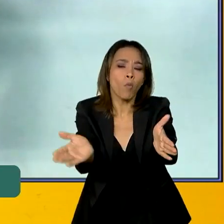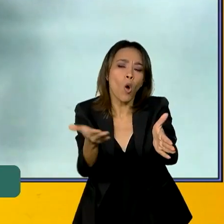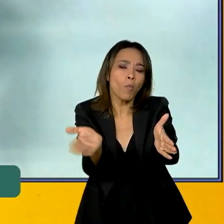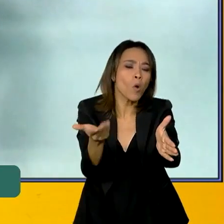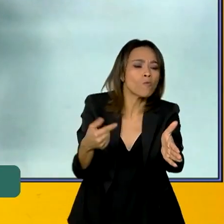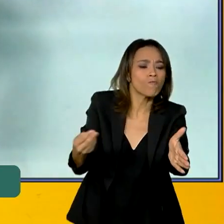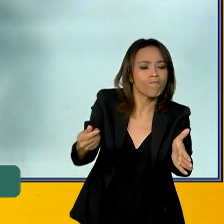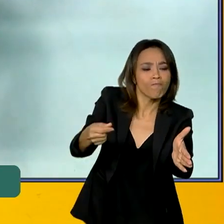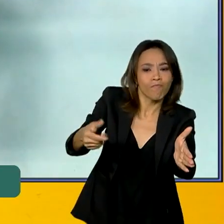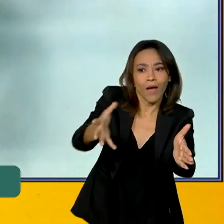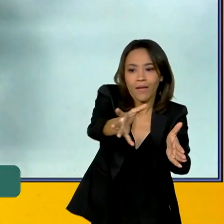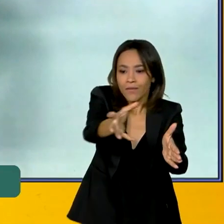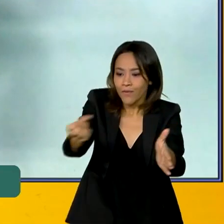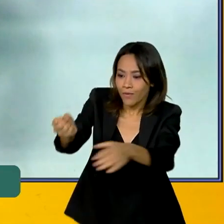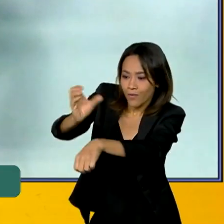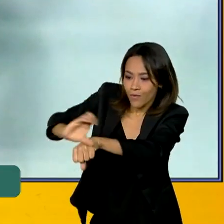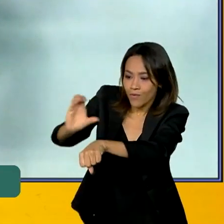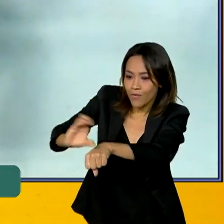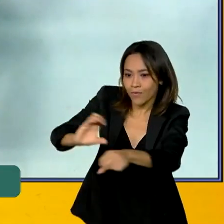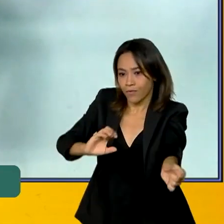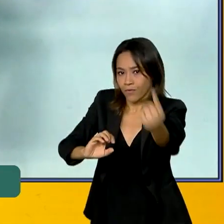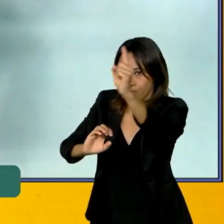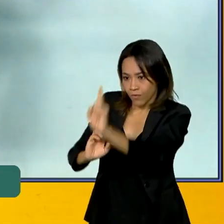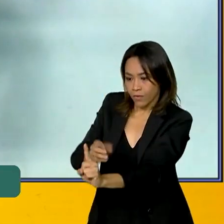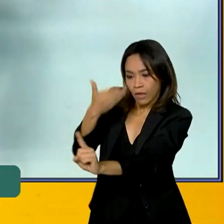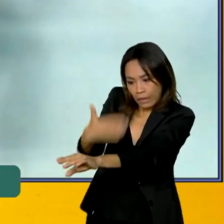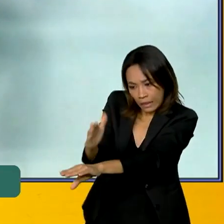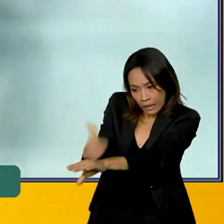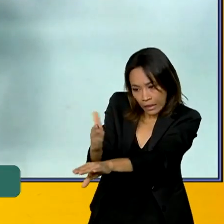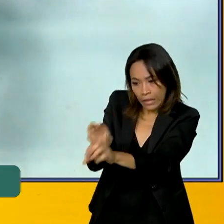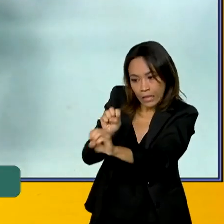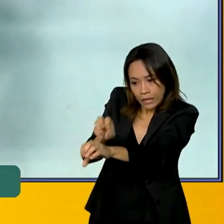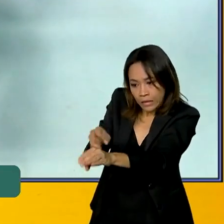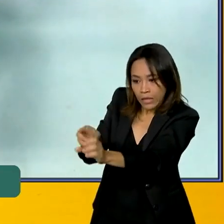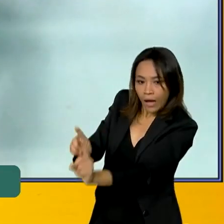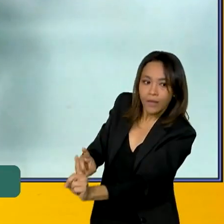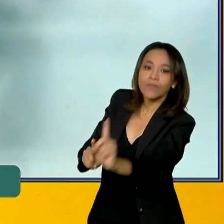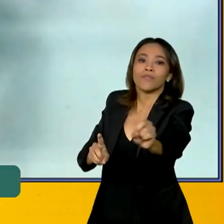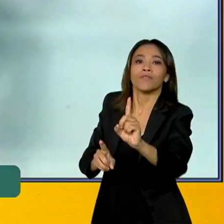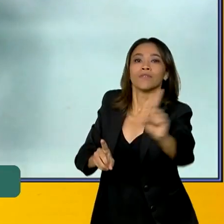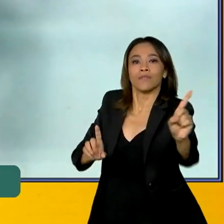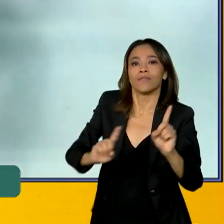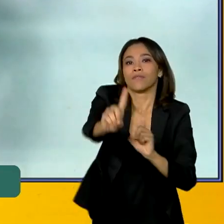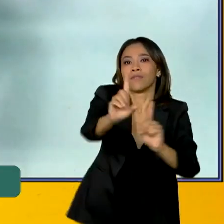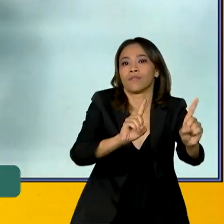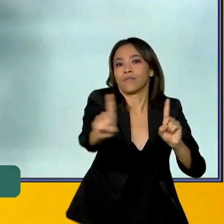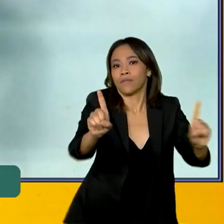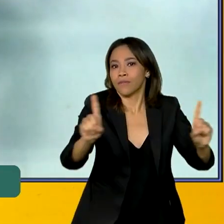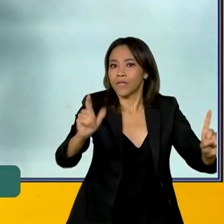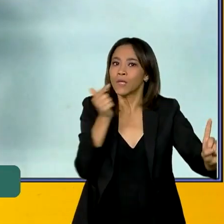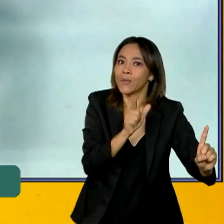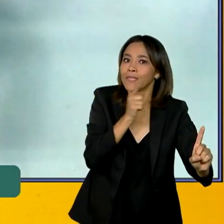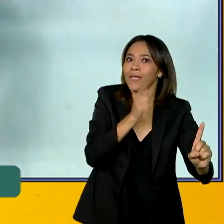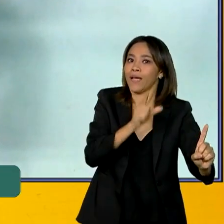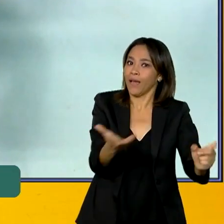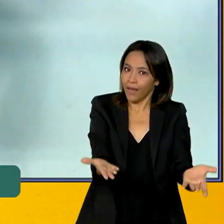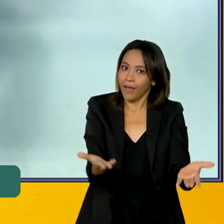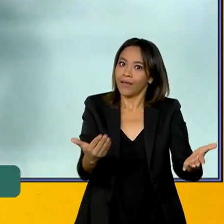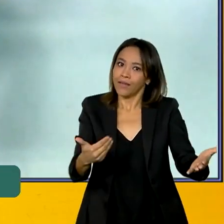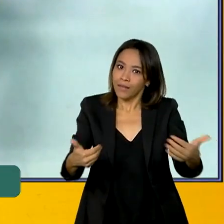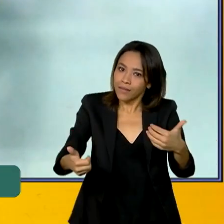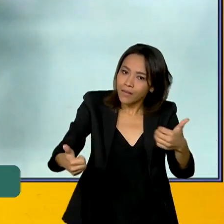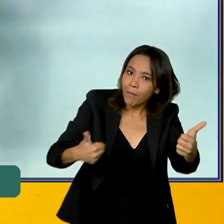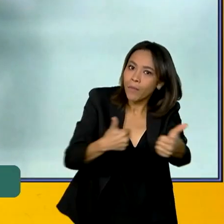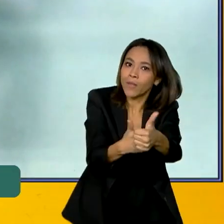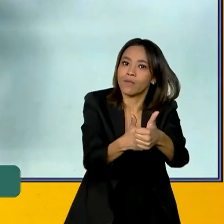determinada região, nós conseguimos levantar. Então, através das capacitações, das qualificações, a gente consegue ter essa proximidade com o